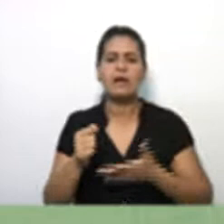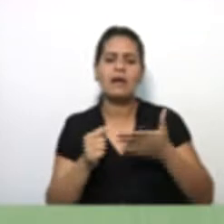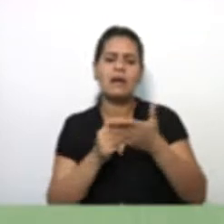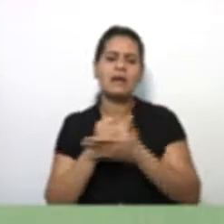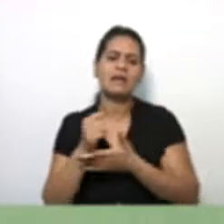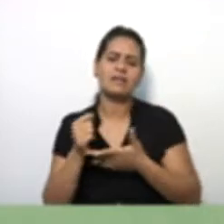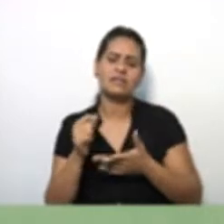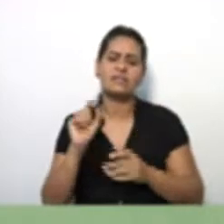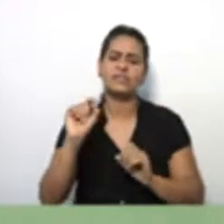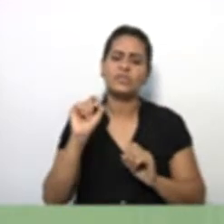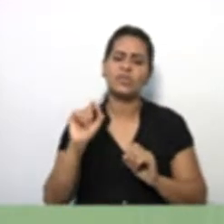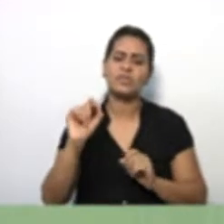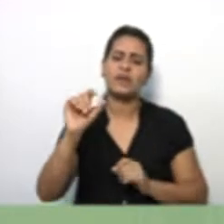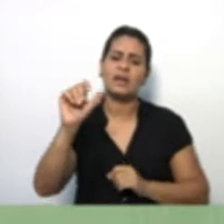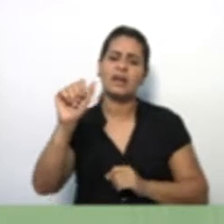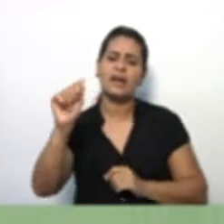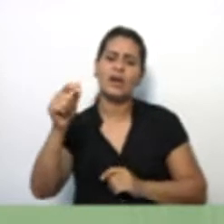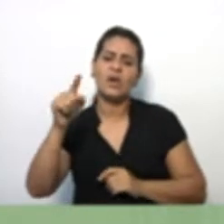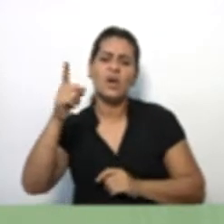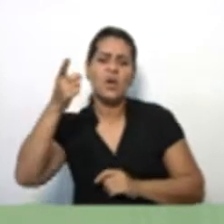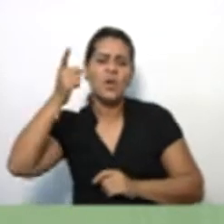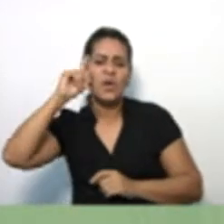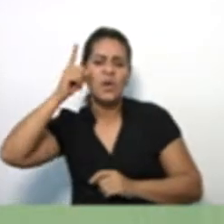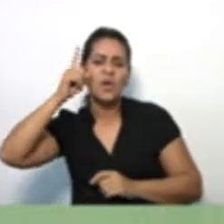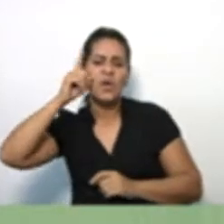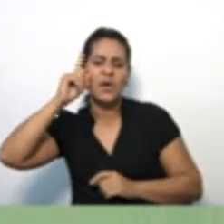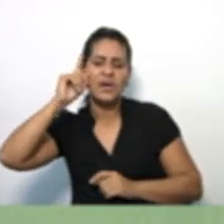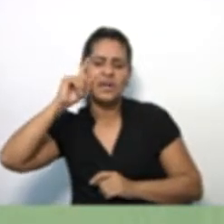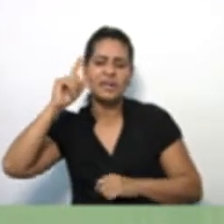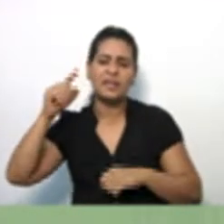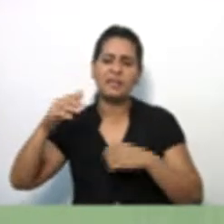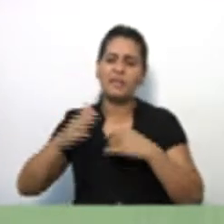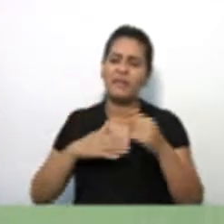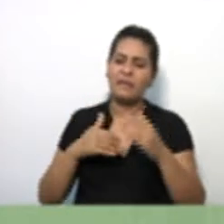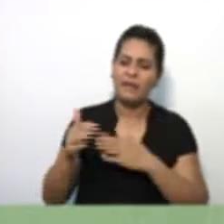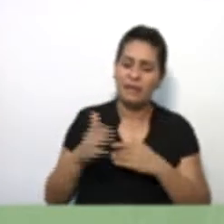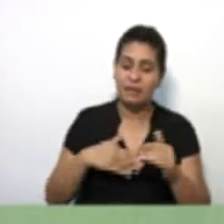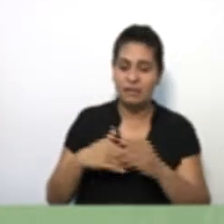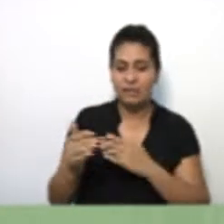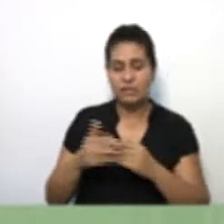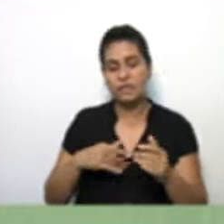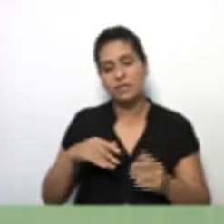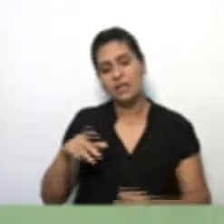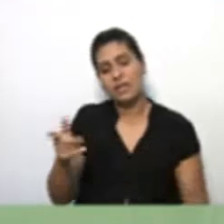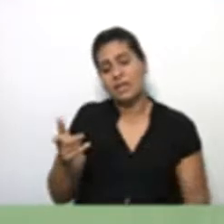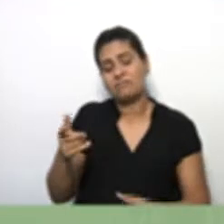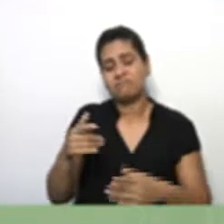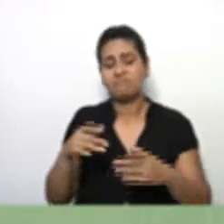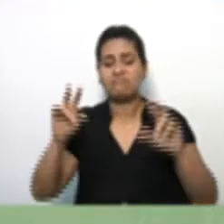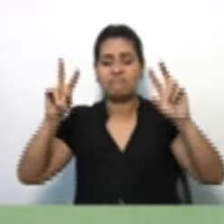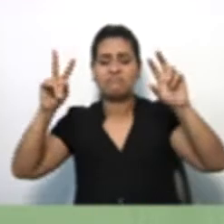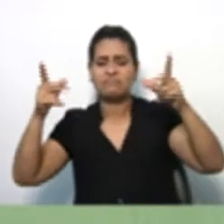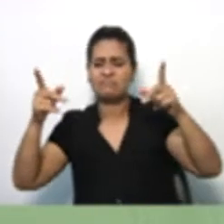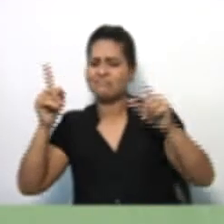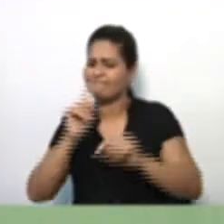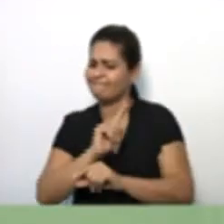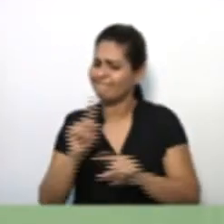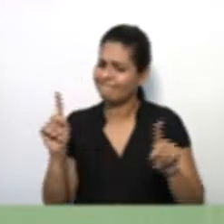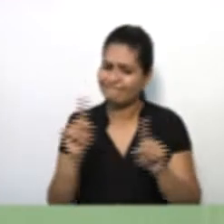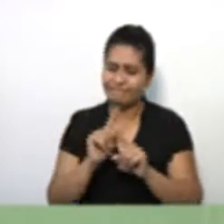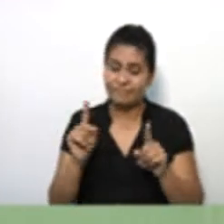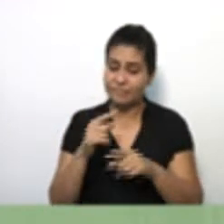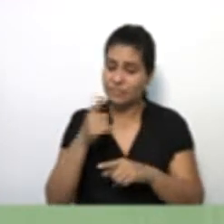ações. Ih, ó, palavrinha errada. Olha aqui, ó. Palavrinha errada aqui, ó. Ações rotineiras. Não,